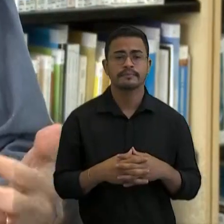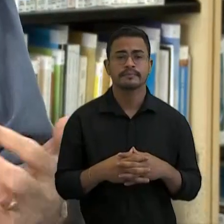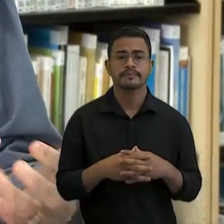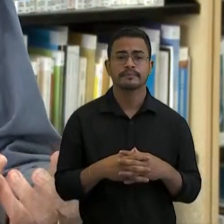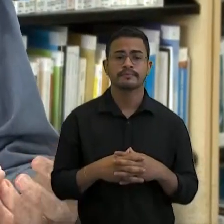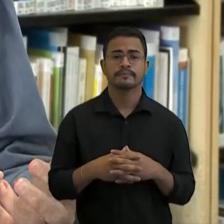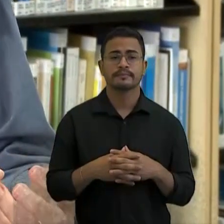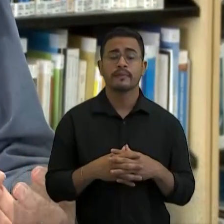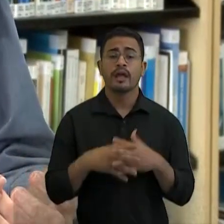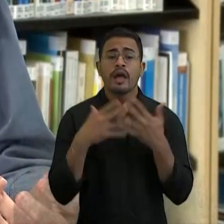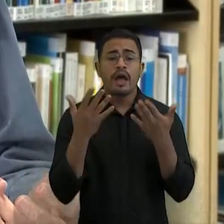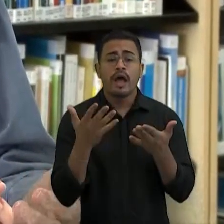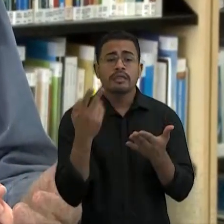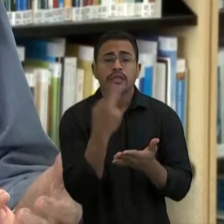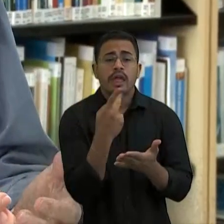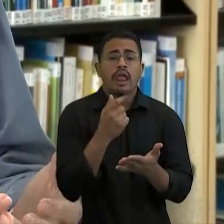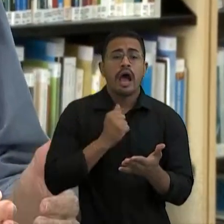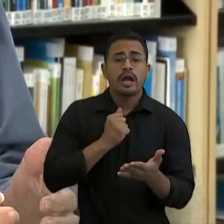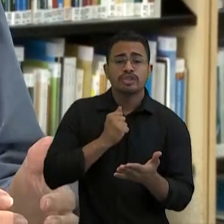uma atitude